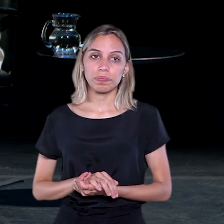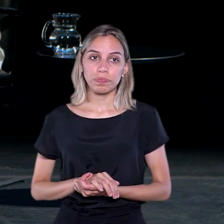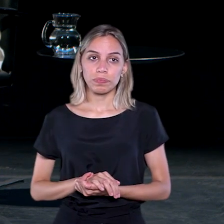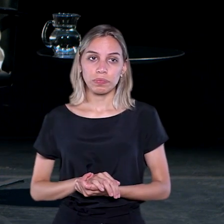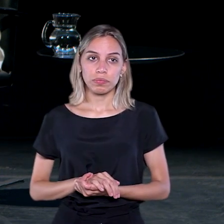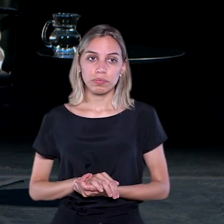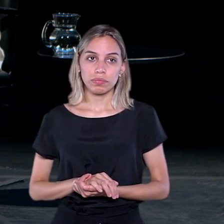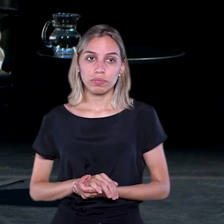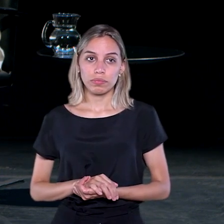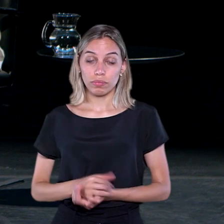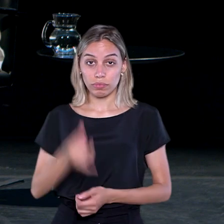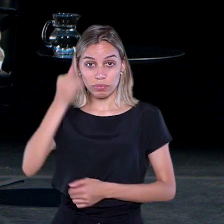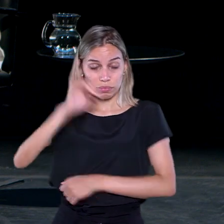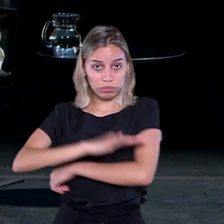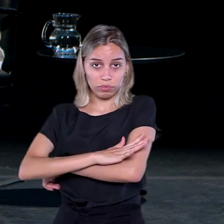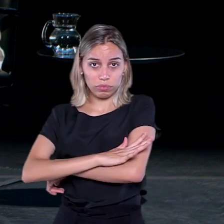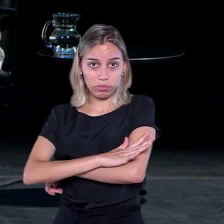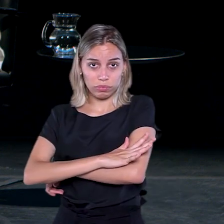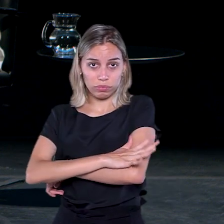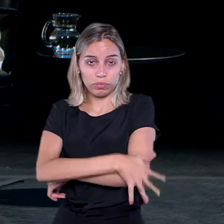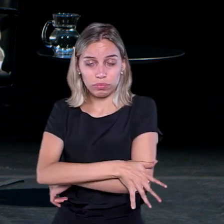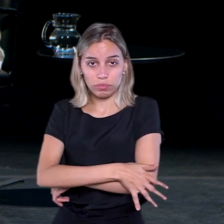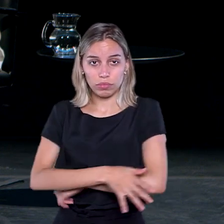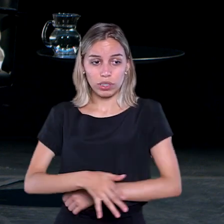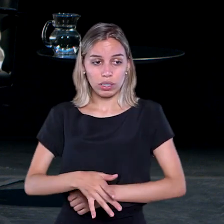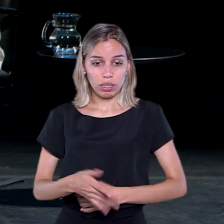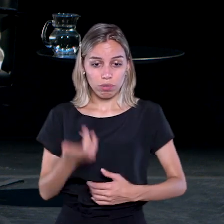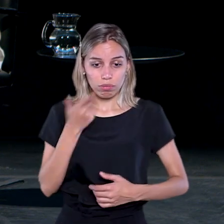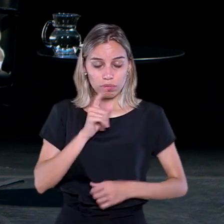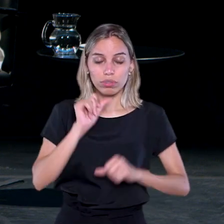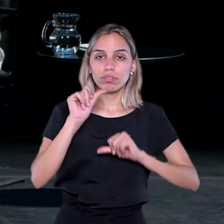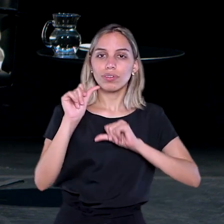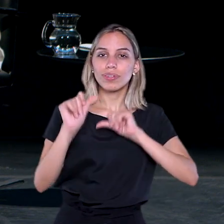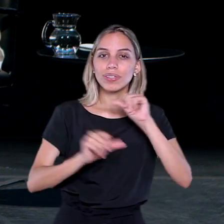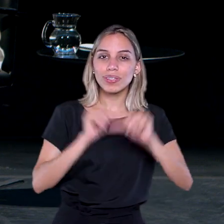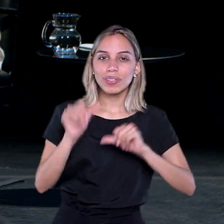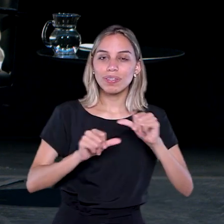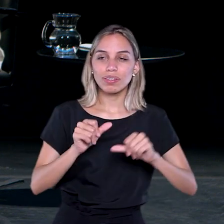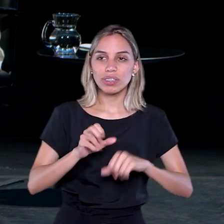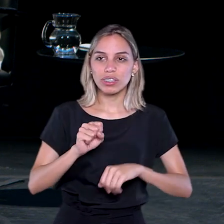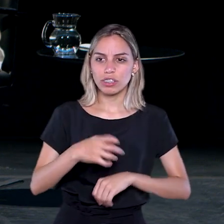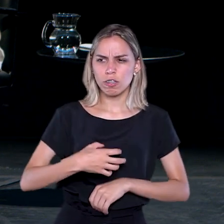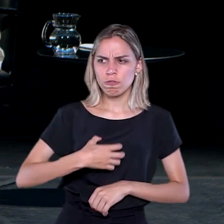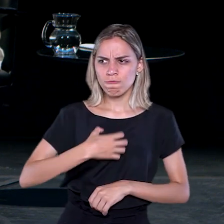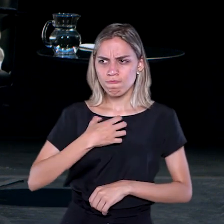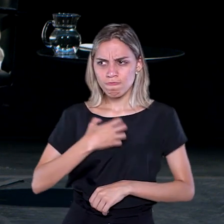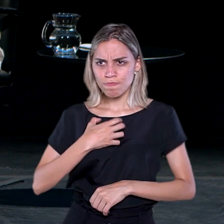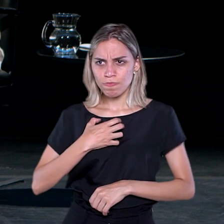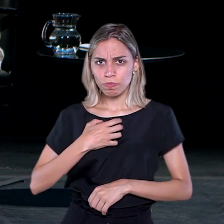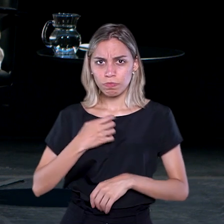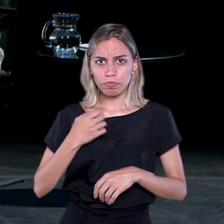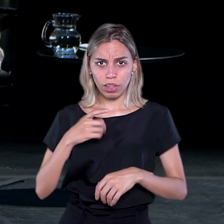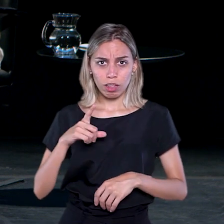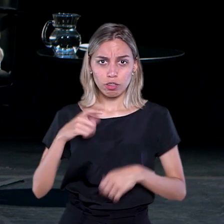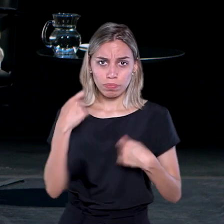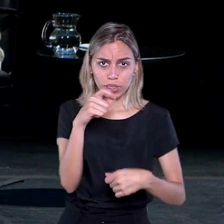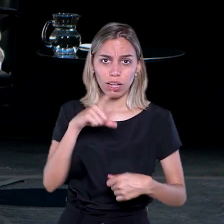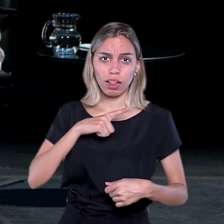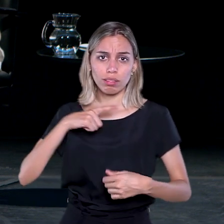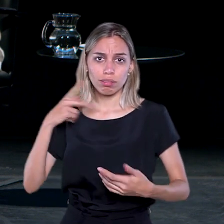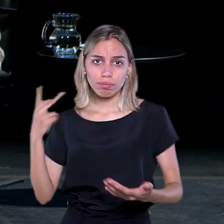público, né? Como você pode servir a um público que você não conhece? Minimamente você precisa escutar. E, infelizmente,